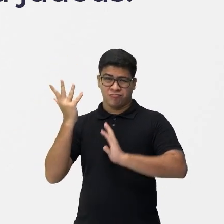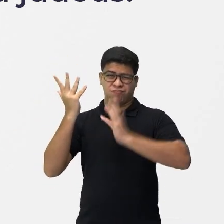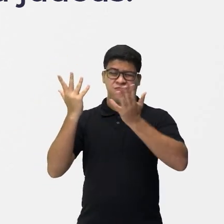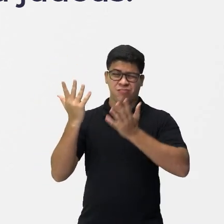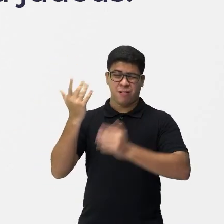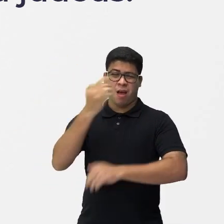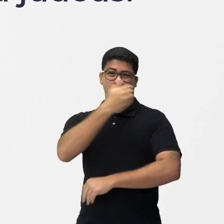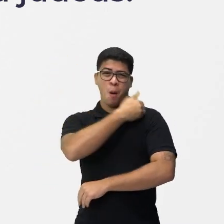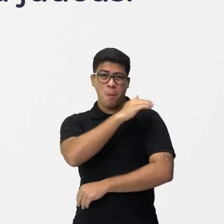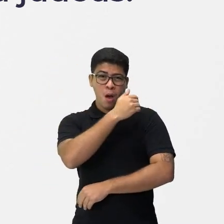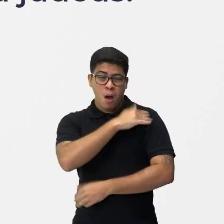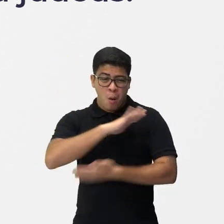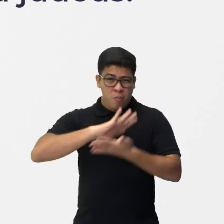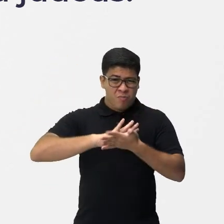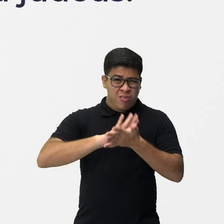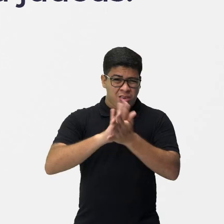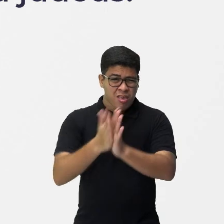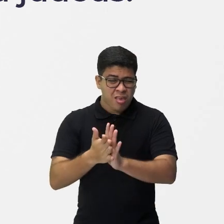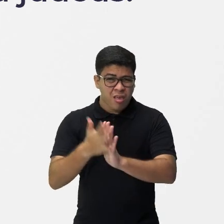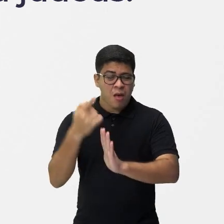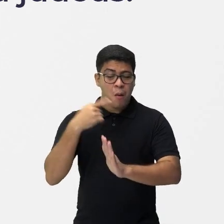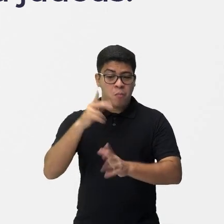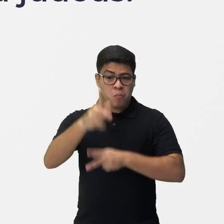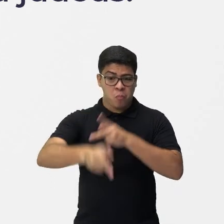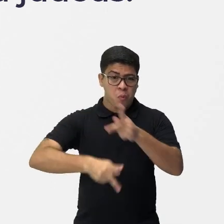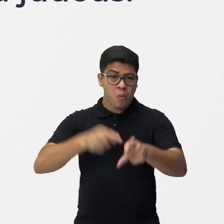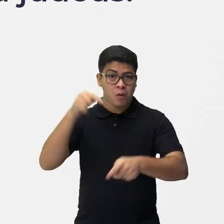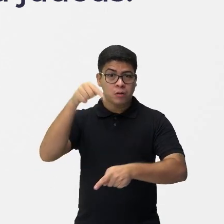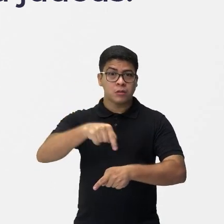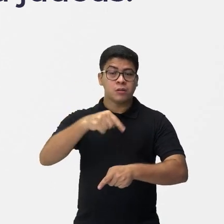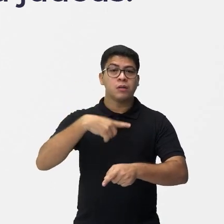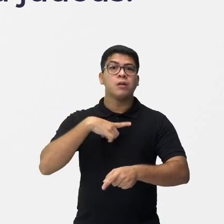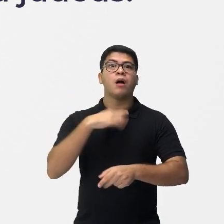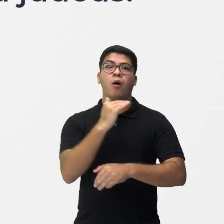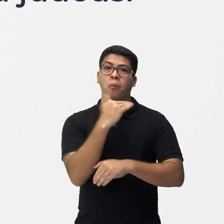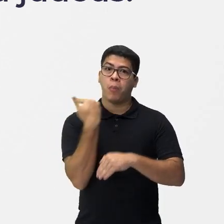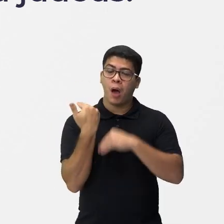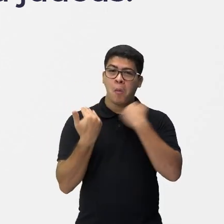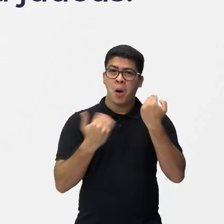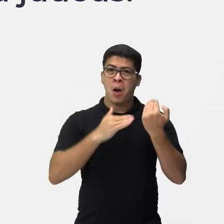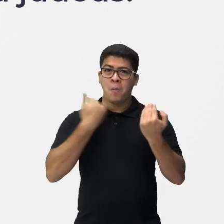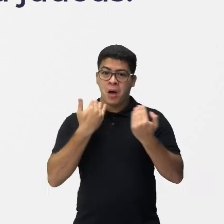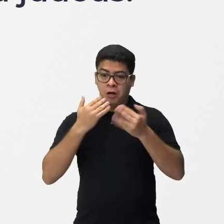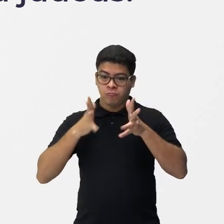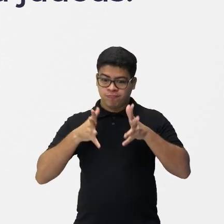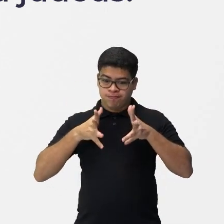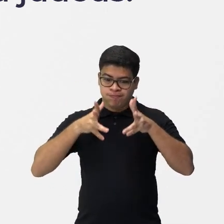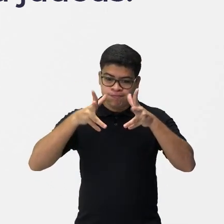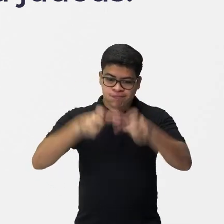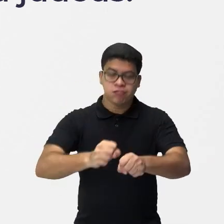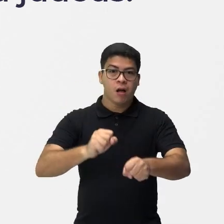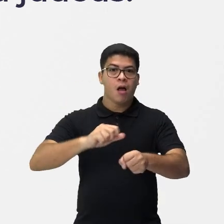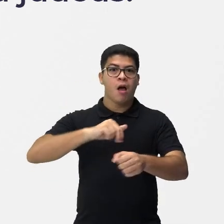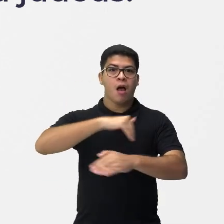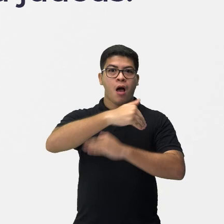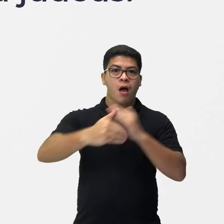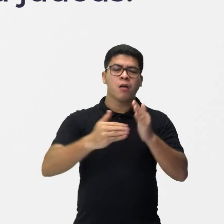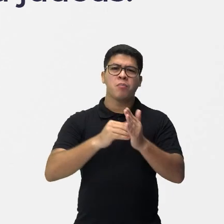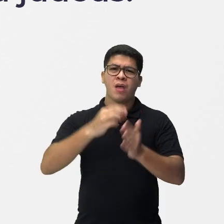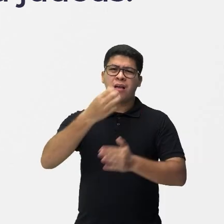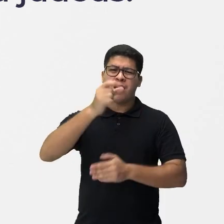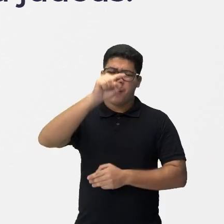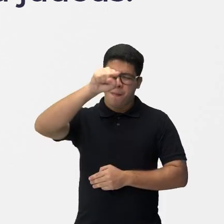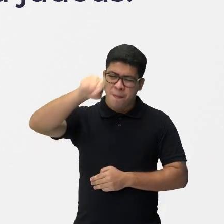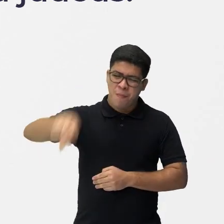preconceito, a discriminação contra um povo leva aí ao assassinato em massa de milhões